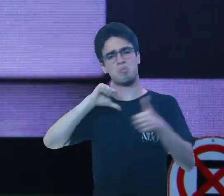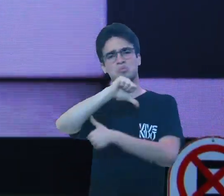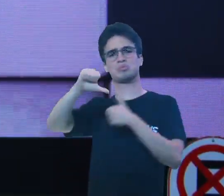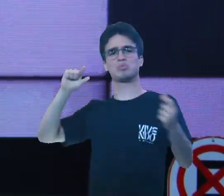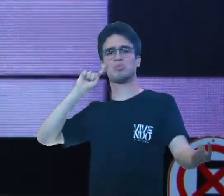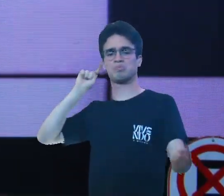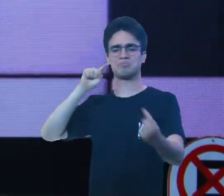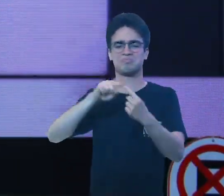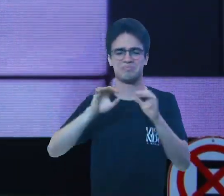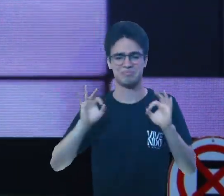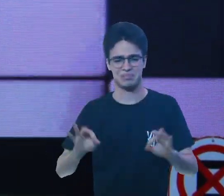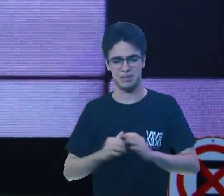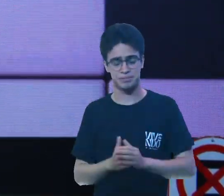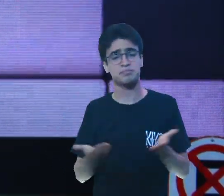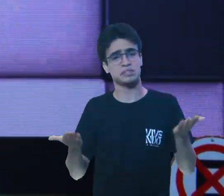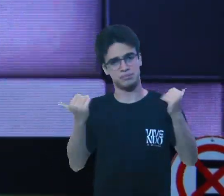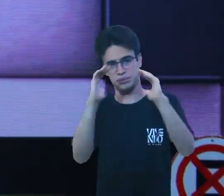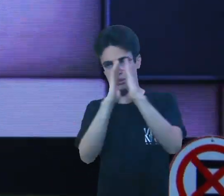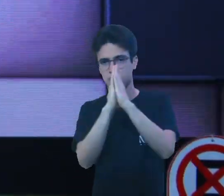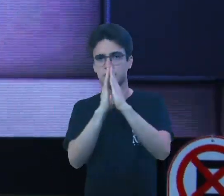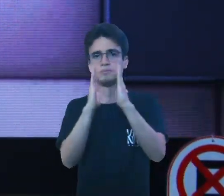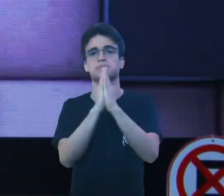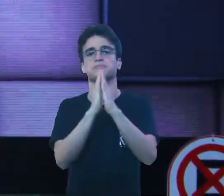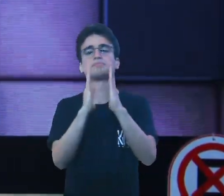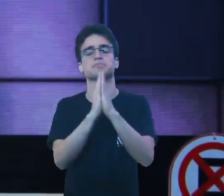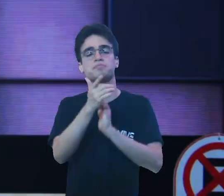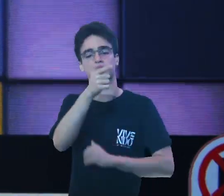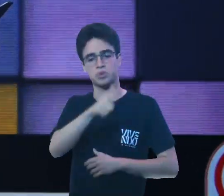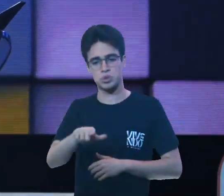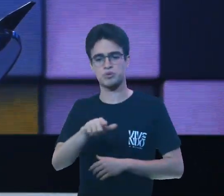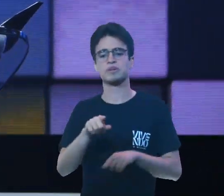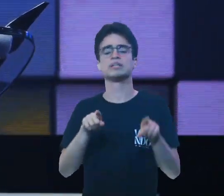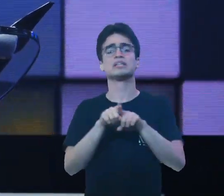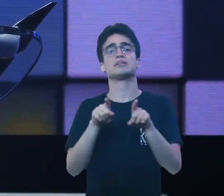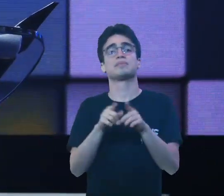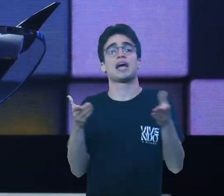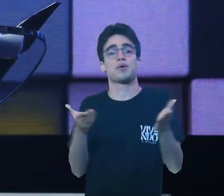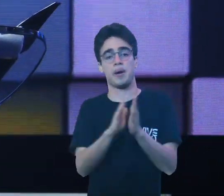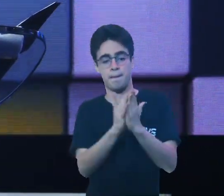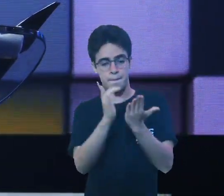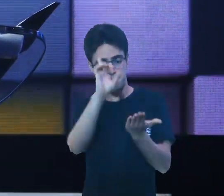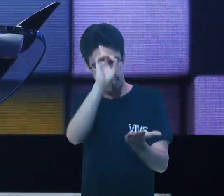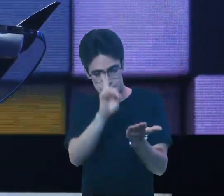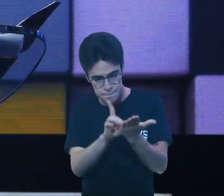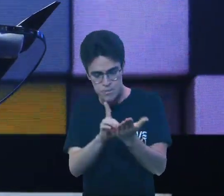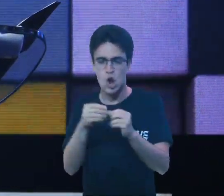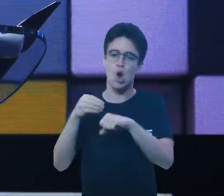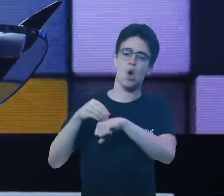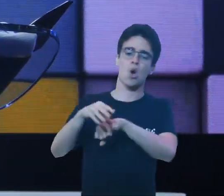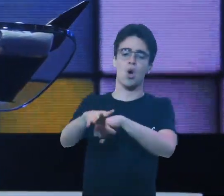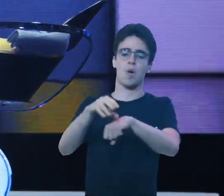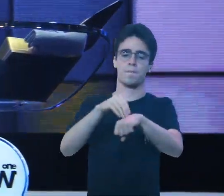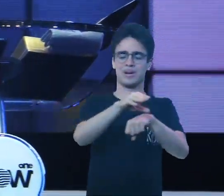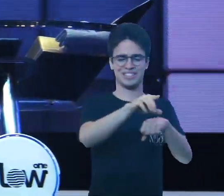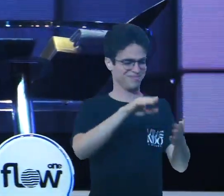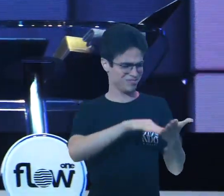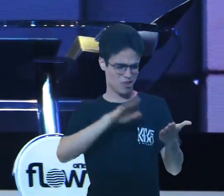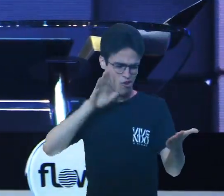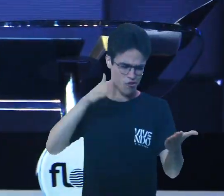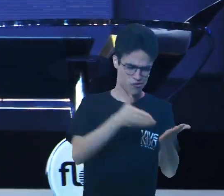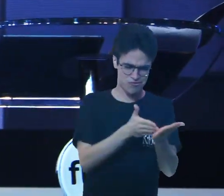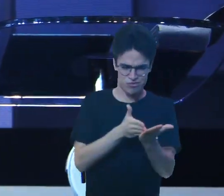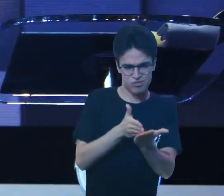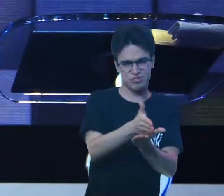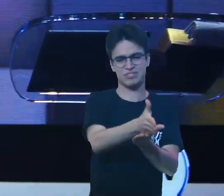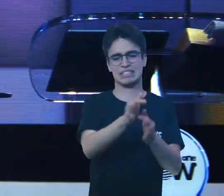Então, nós vamos orar mais uma vez e vamos repartir as Escrituras, que é o nosso prumo sem erro, que vai